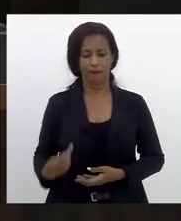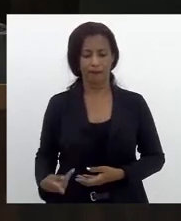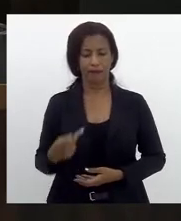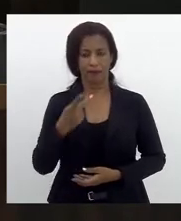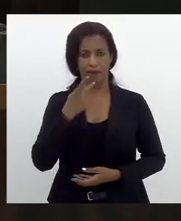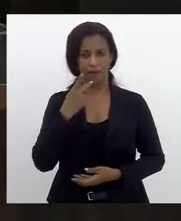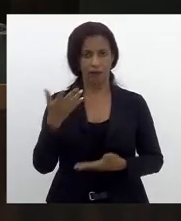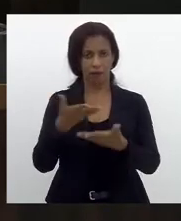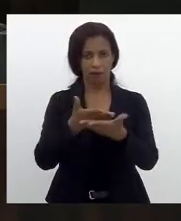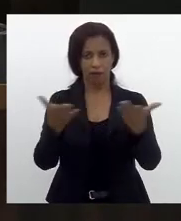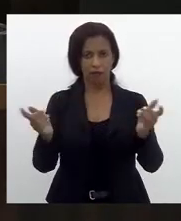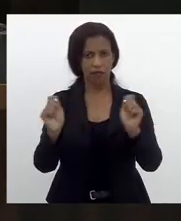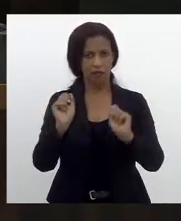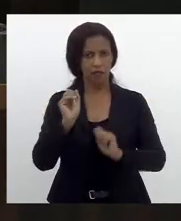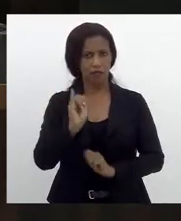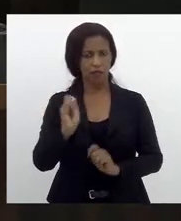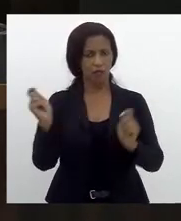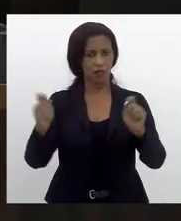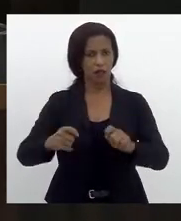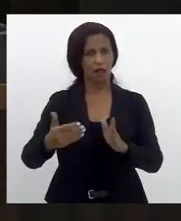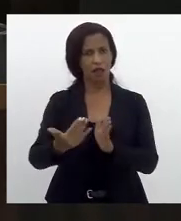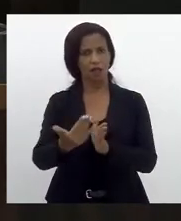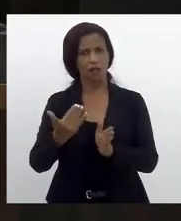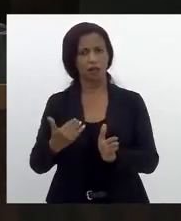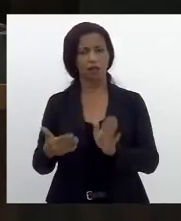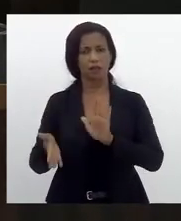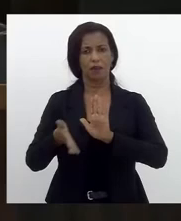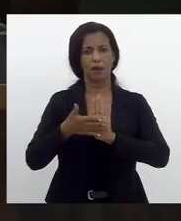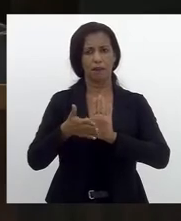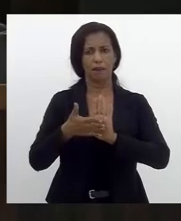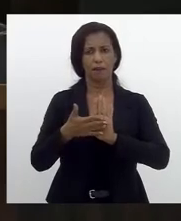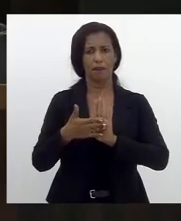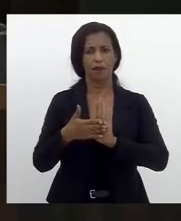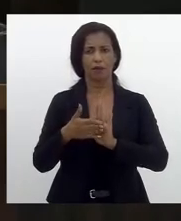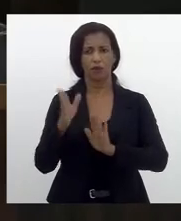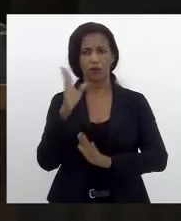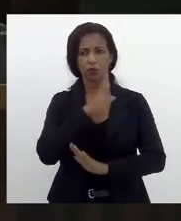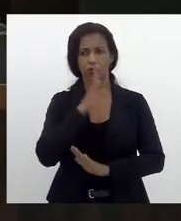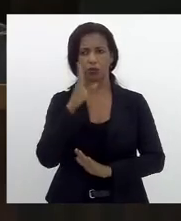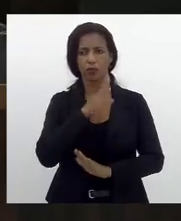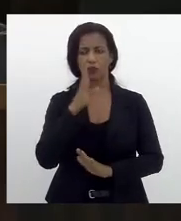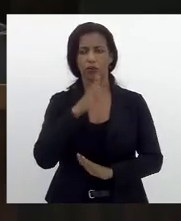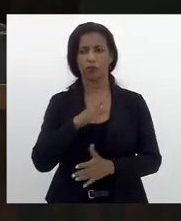aos presidentes se é possível antecipar a pauta extraordinária.